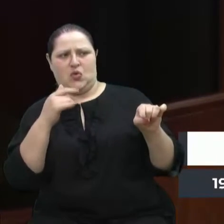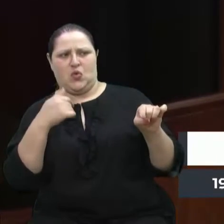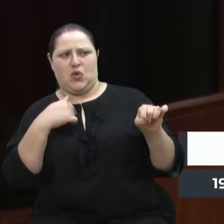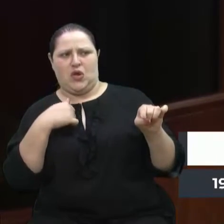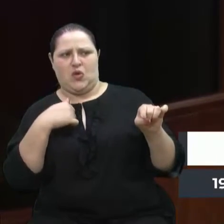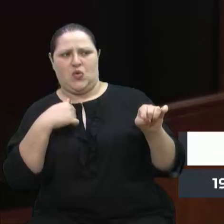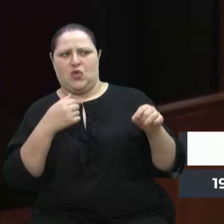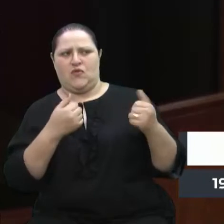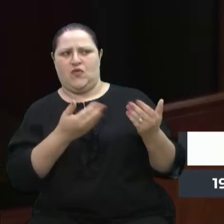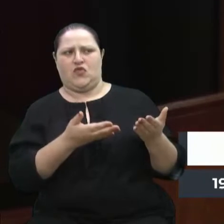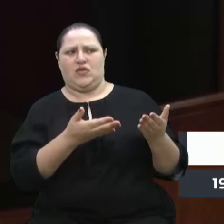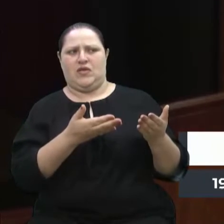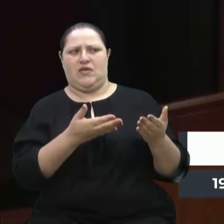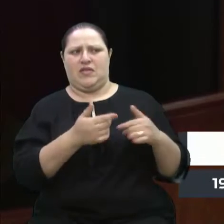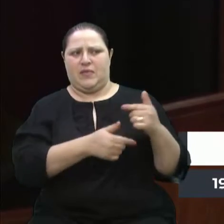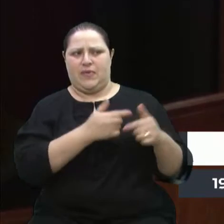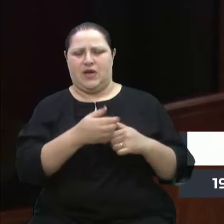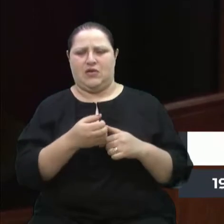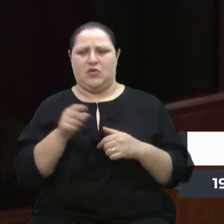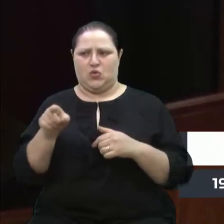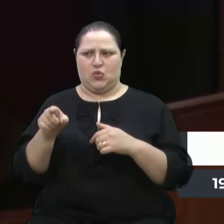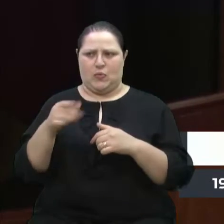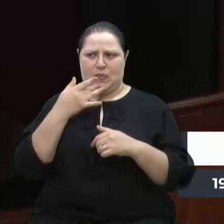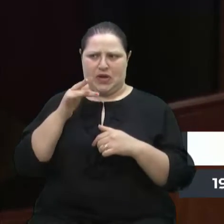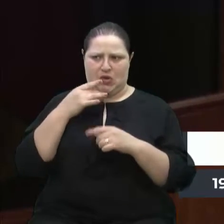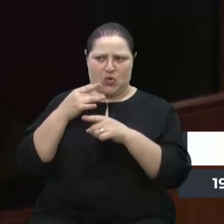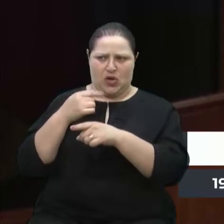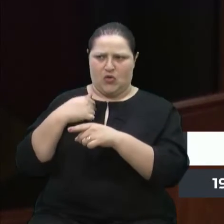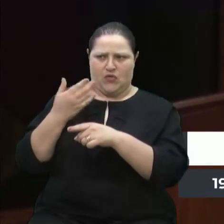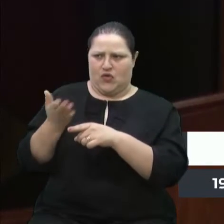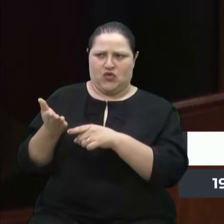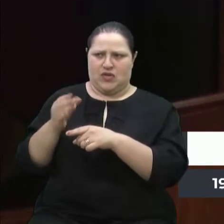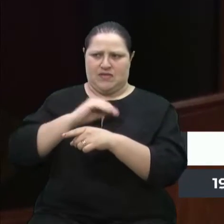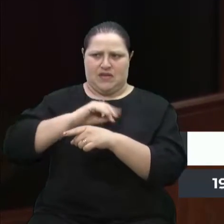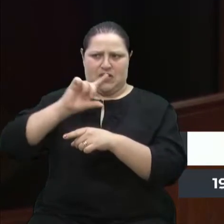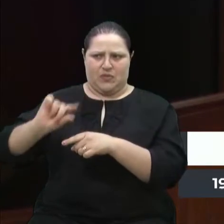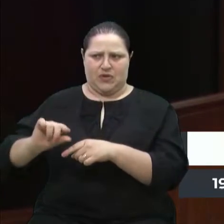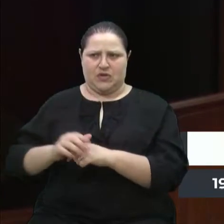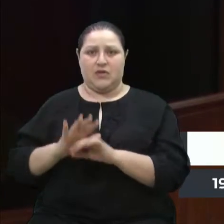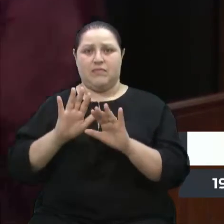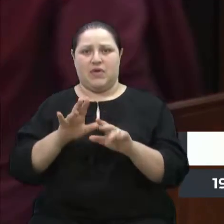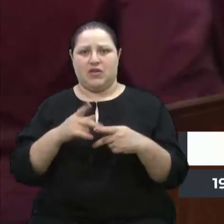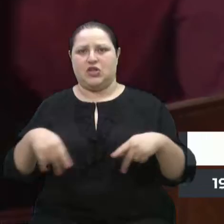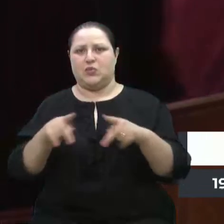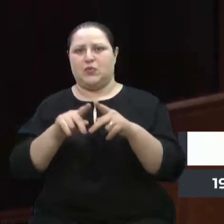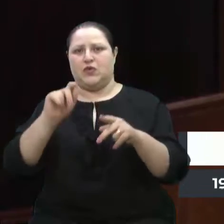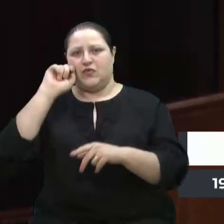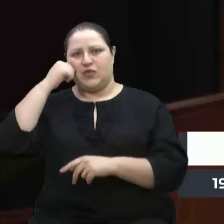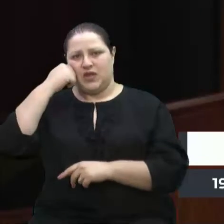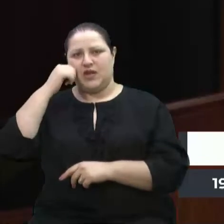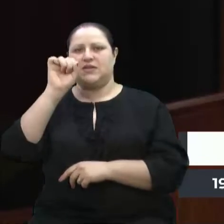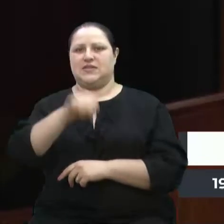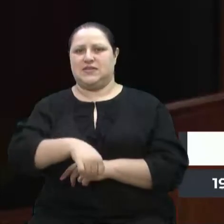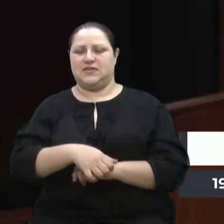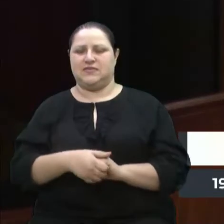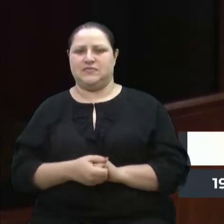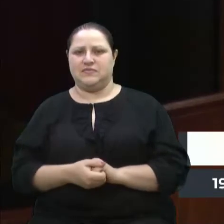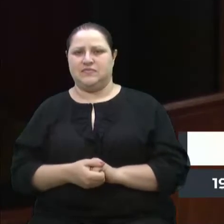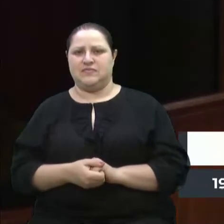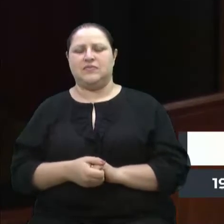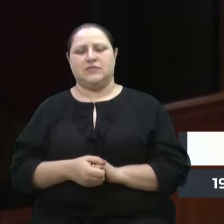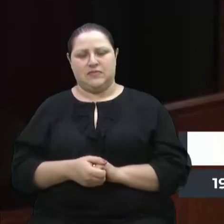Vou te dar um salário menor porque tu é branco. Mas a população negra, sim. A população negra, sim.